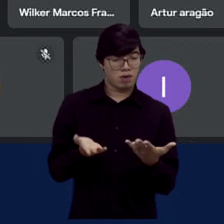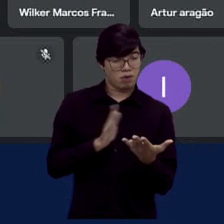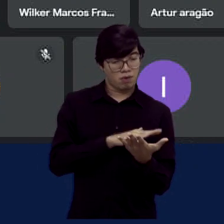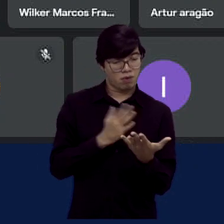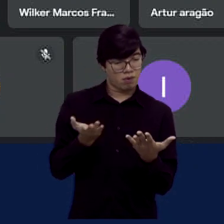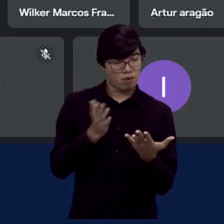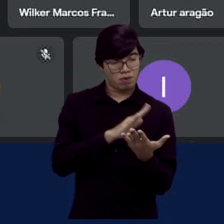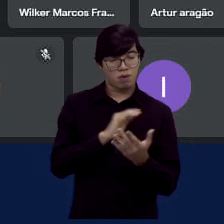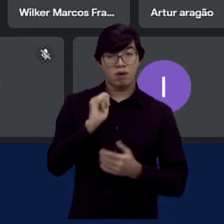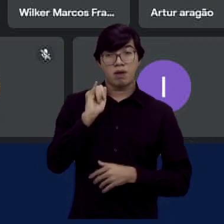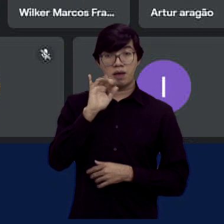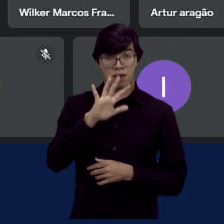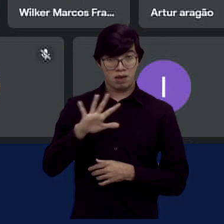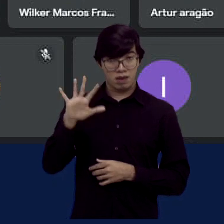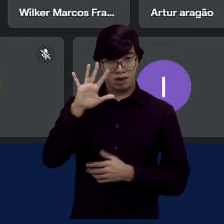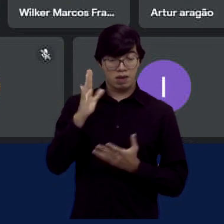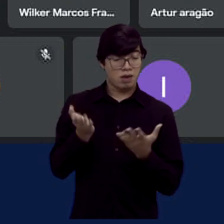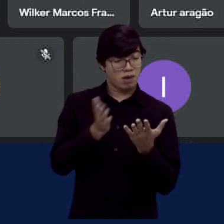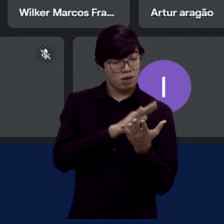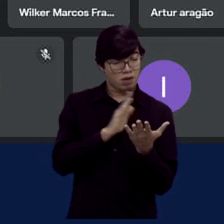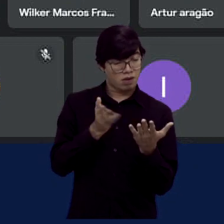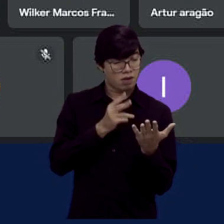piada naquele texto, ok?